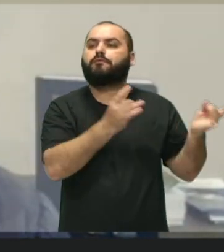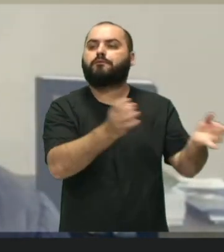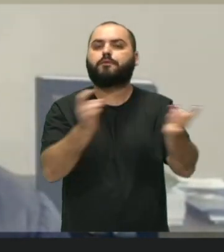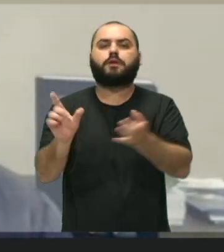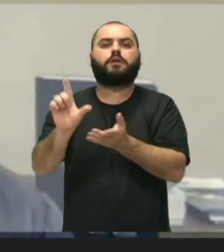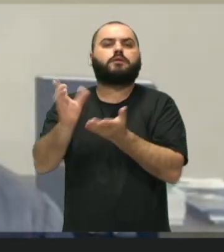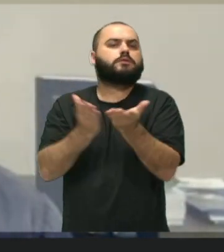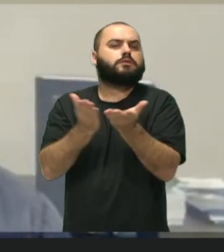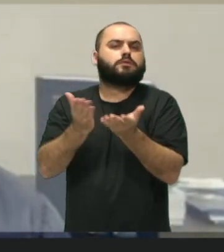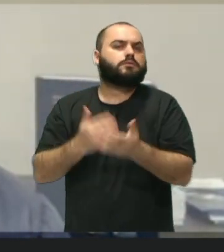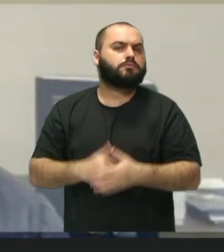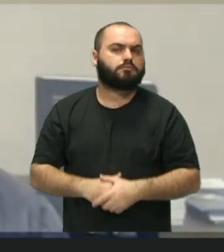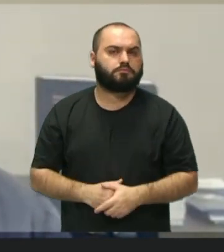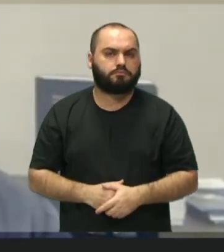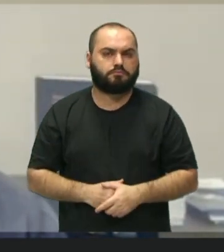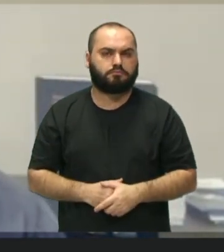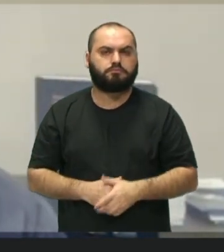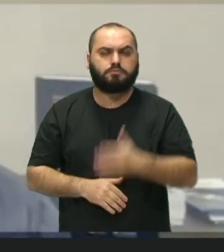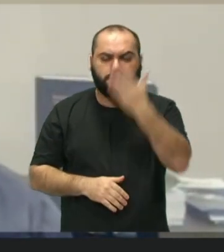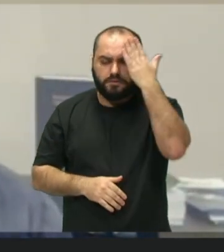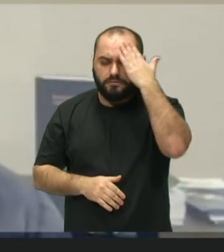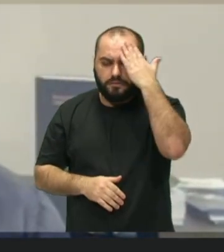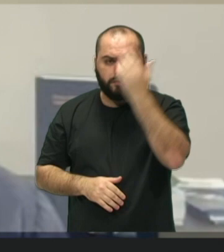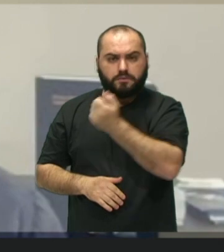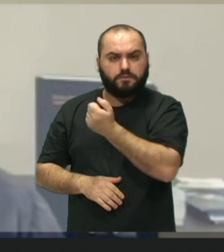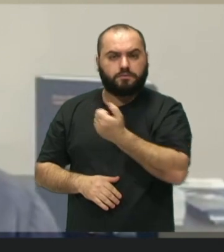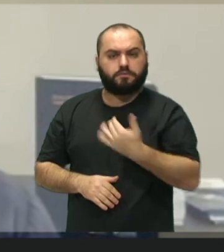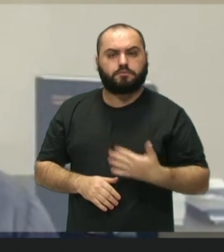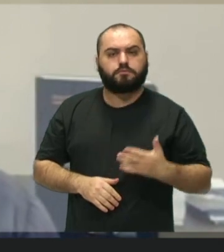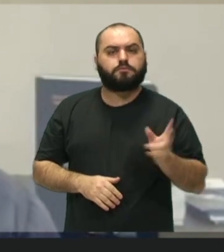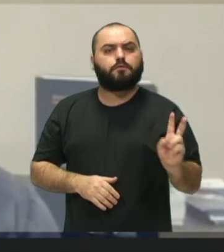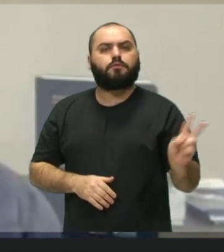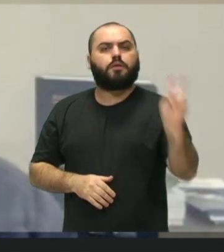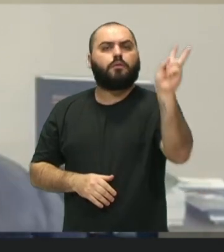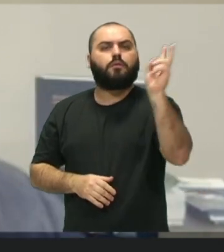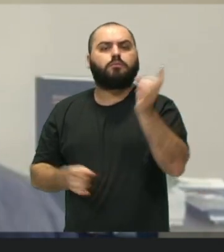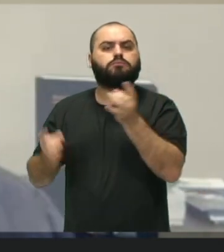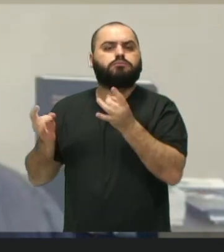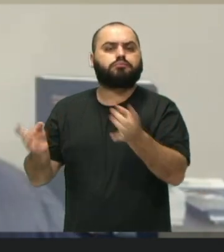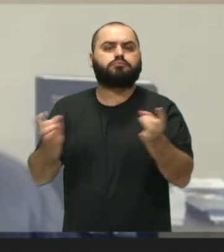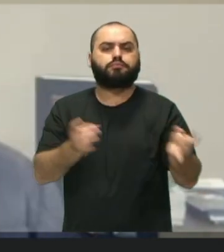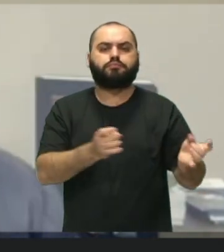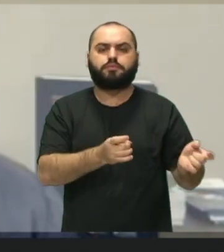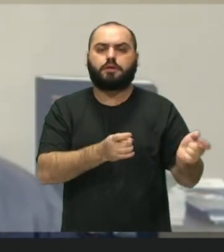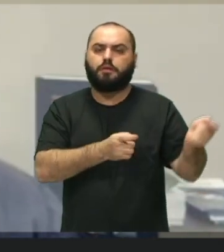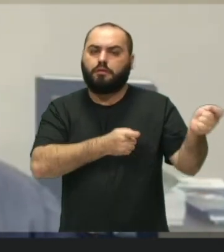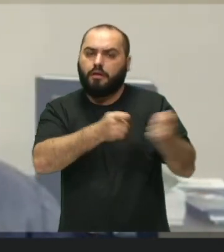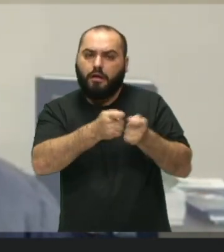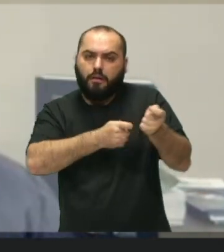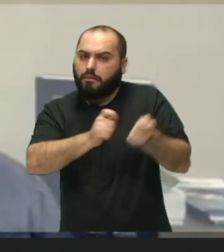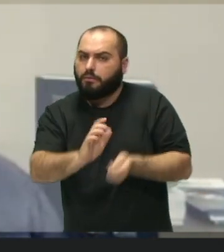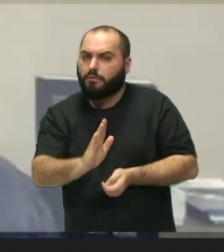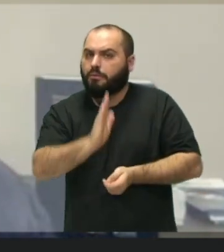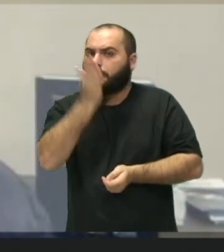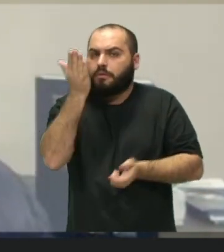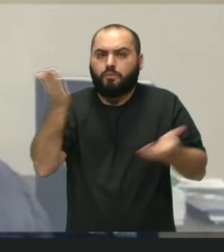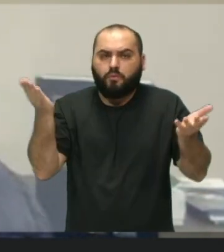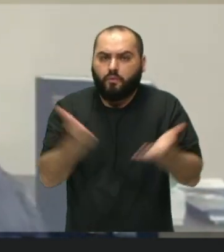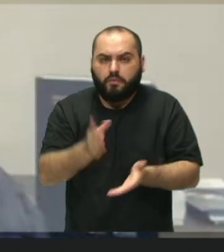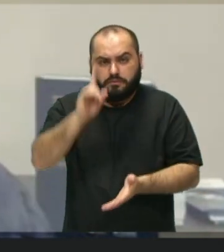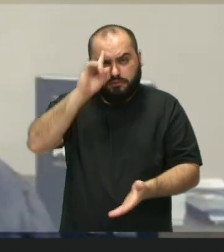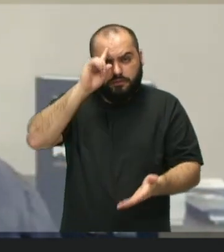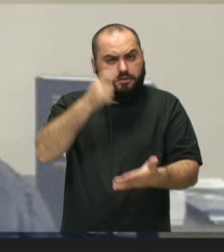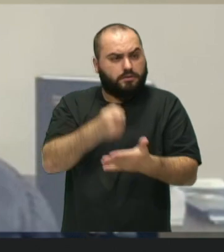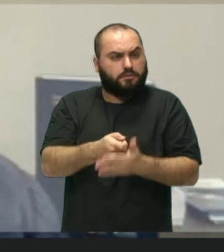Por que que você não pode ter acesso a números, a valores que estão sendo vendidos, a negócios que estão acontecendo hoje, e a decisão é